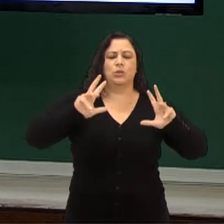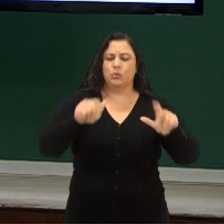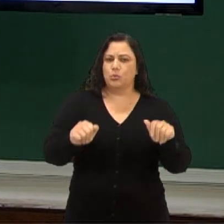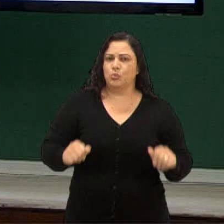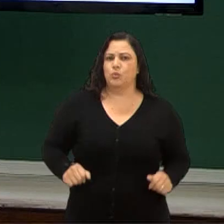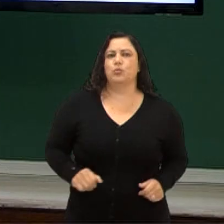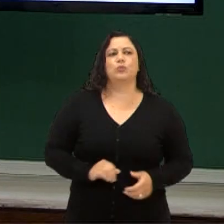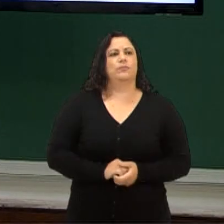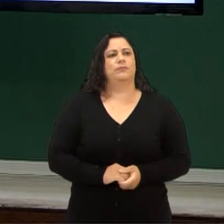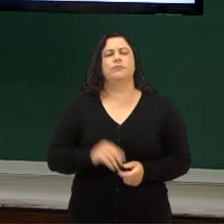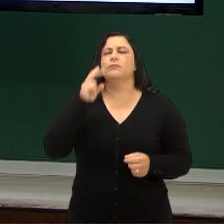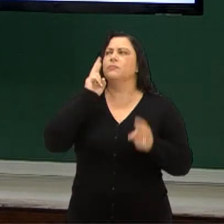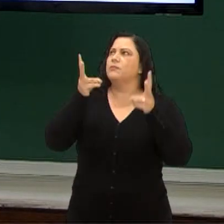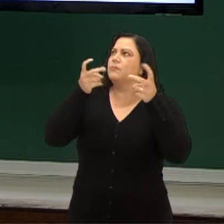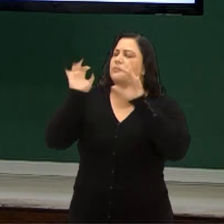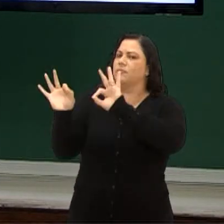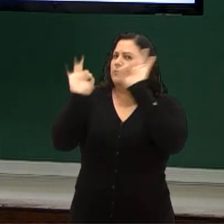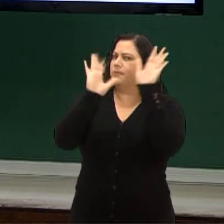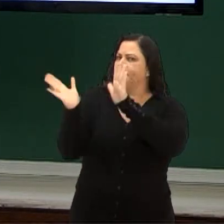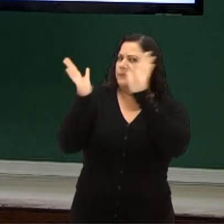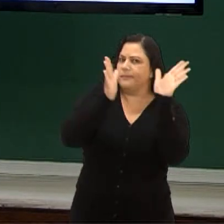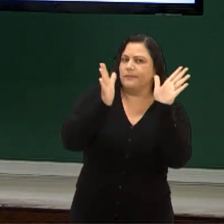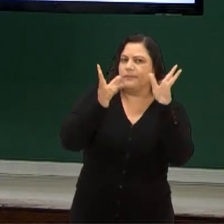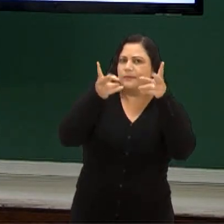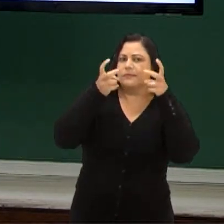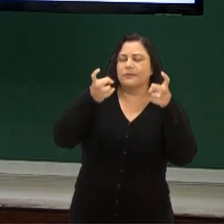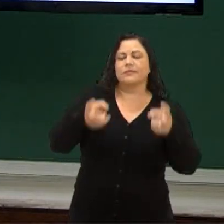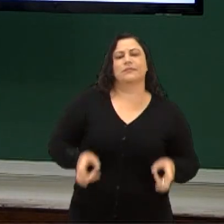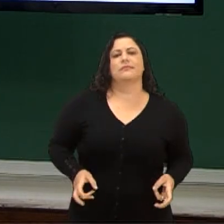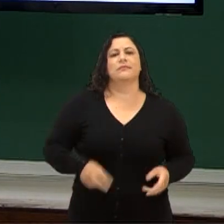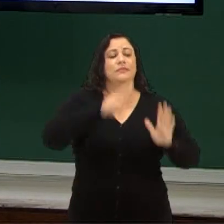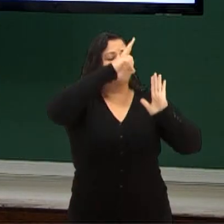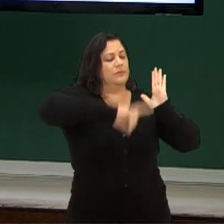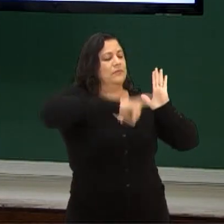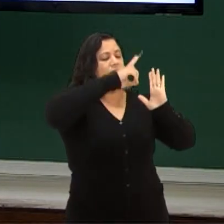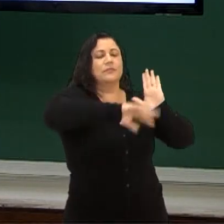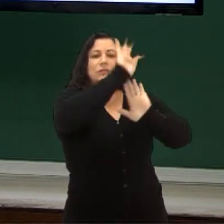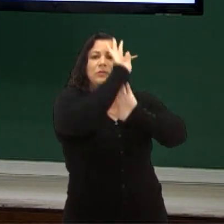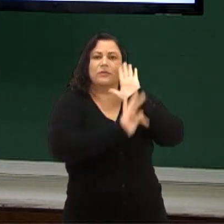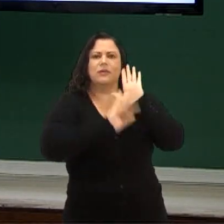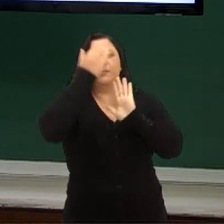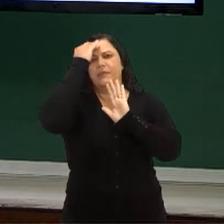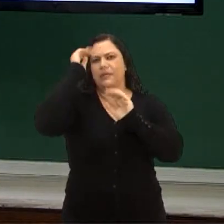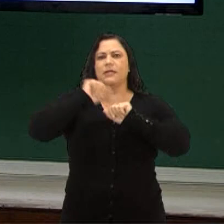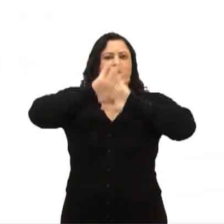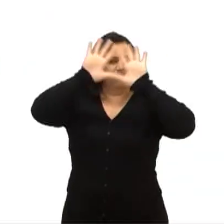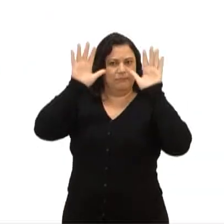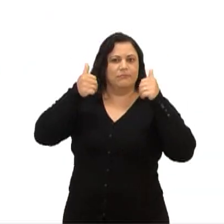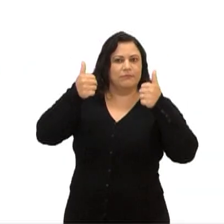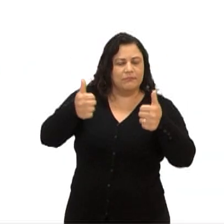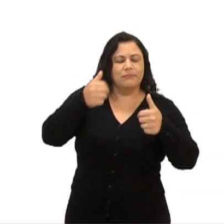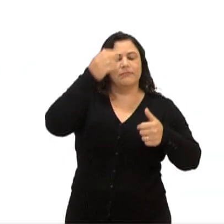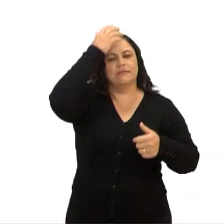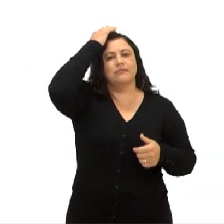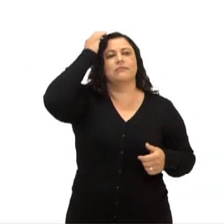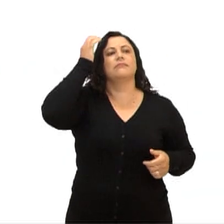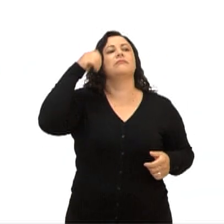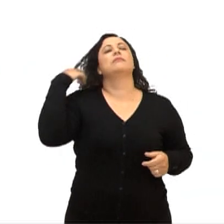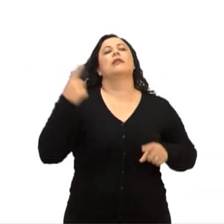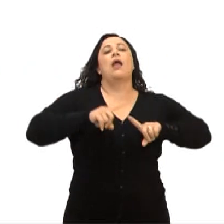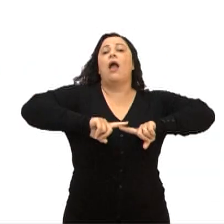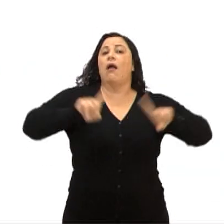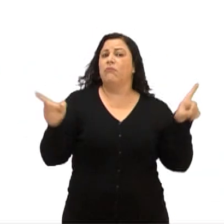ali, então se bate o olho já consegue extrair basicamente. Vamos ler o texto, a gente entende mais ainda, então olha só que coisa bacana. Mas por